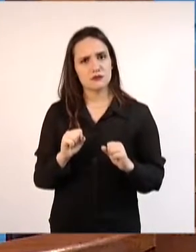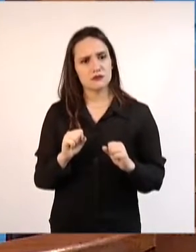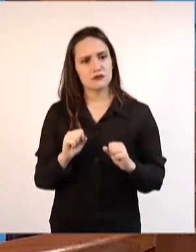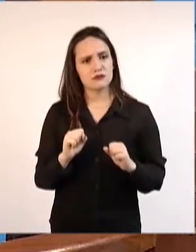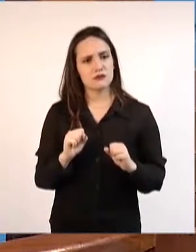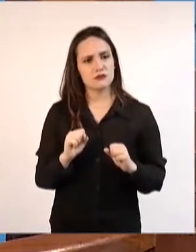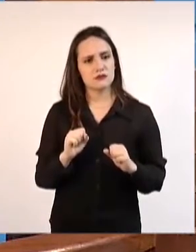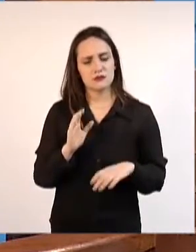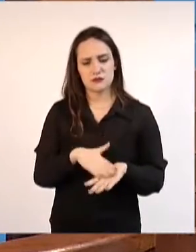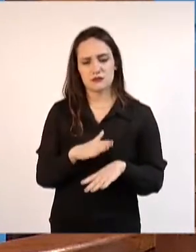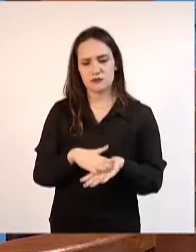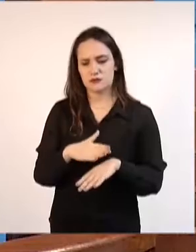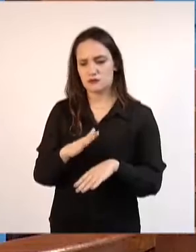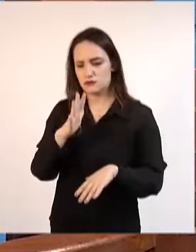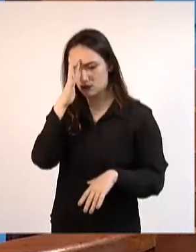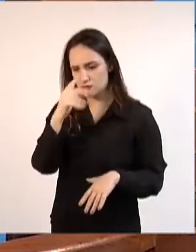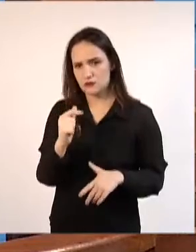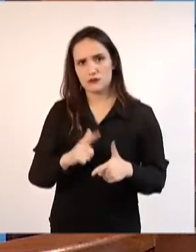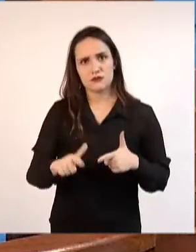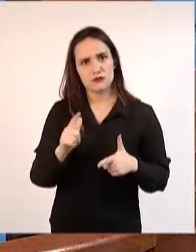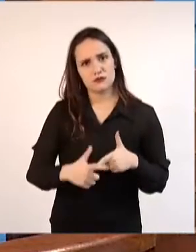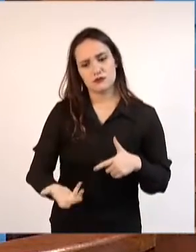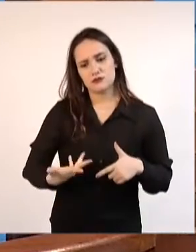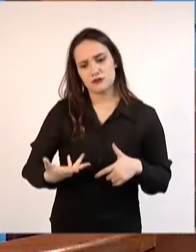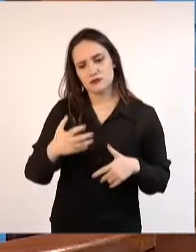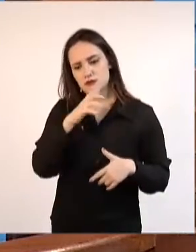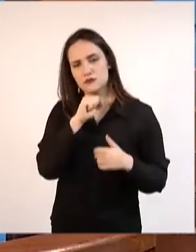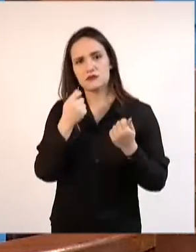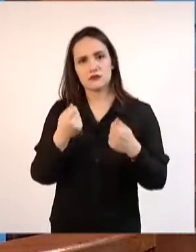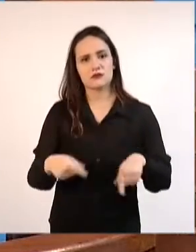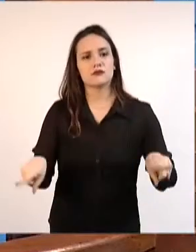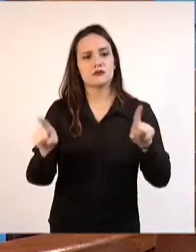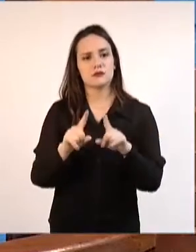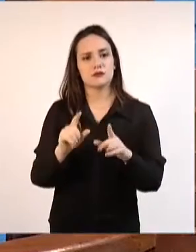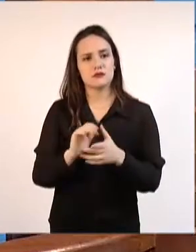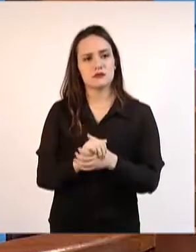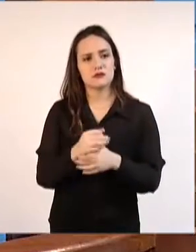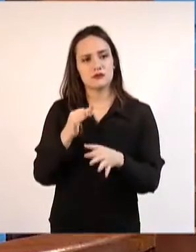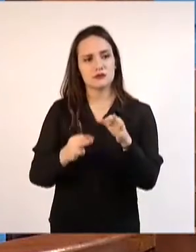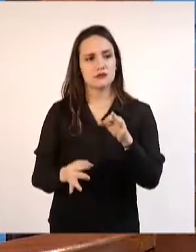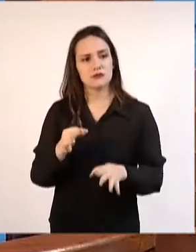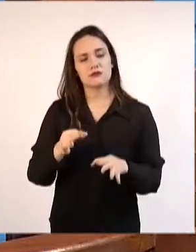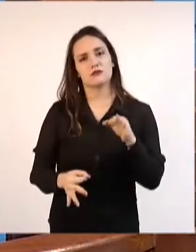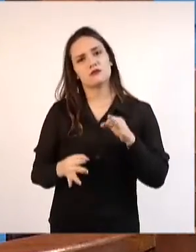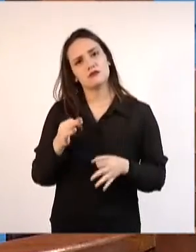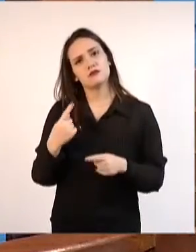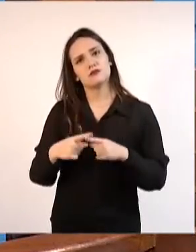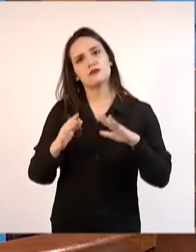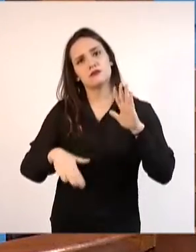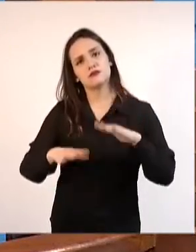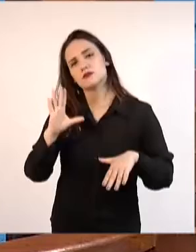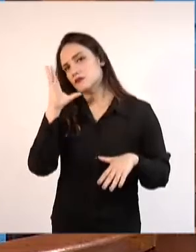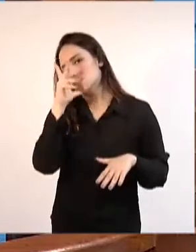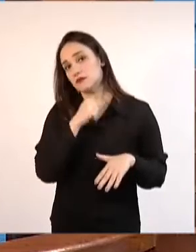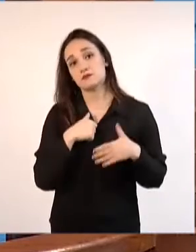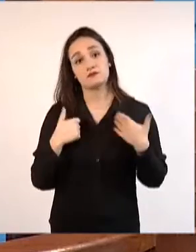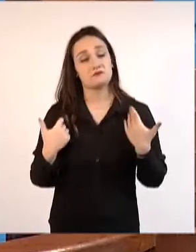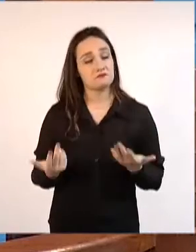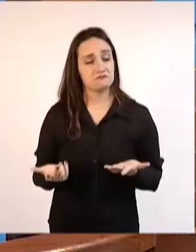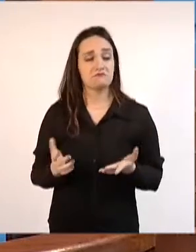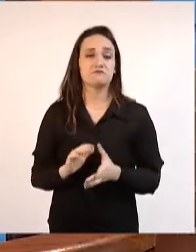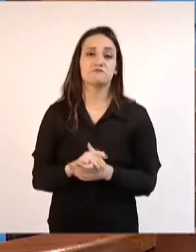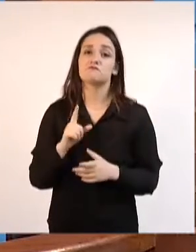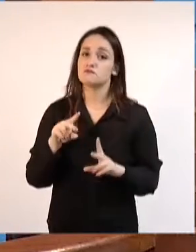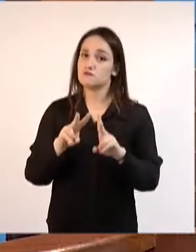conduzir isso, né, de forma célere, mesmo sem a decisão judicial, né, porque às vezes demora. Então, esse é